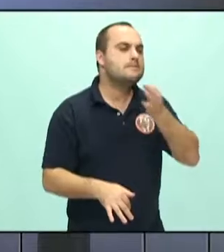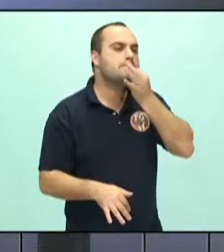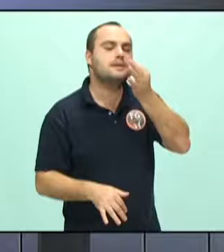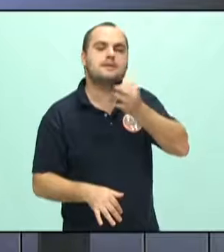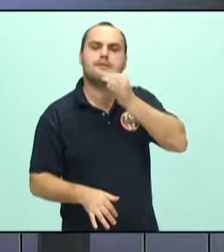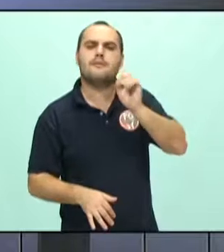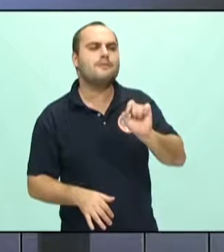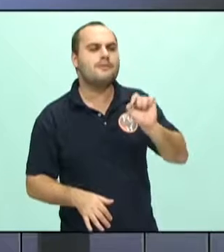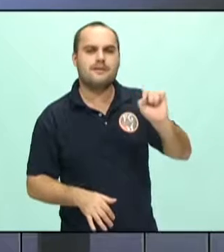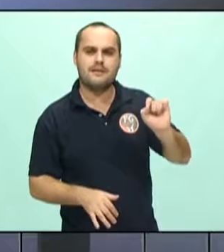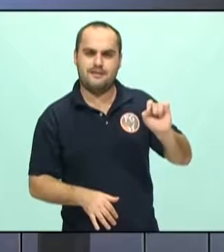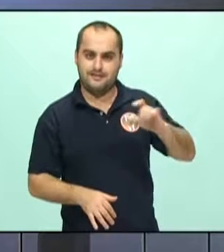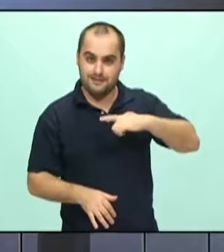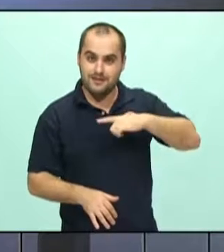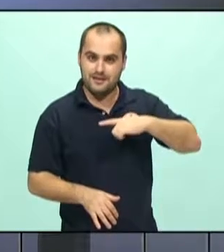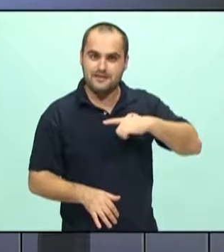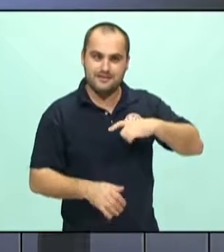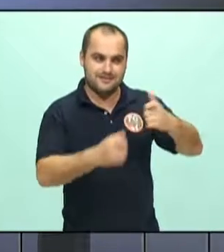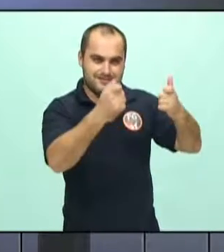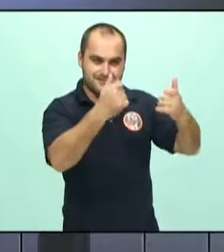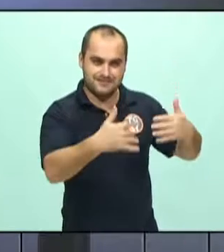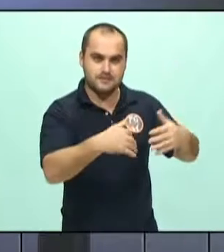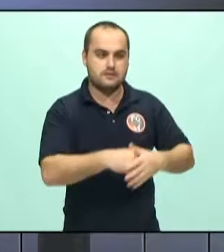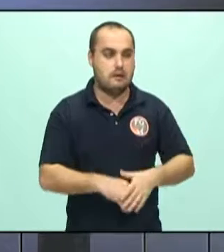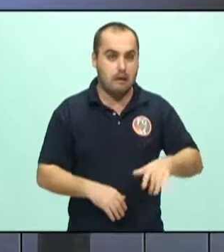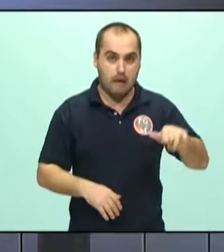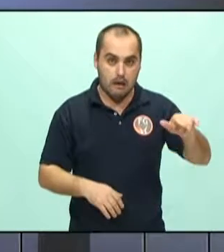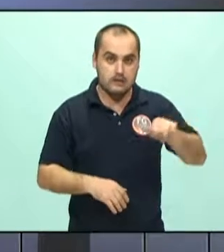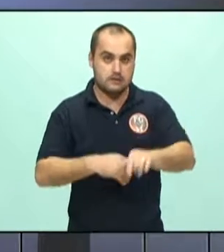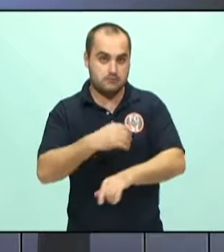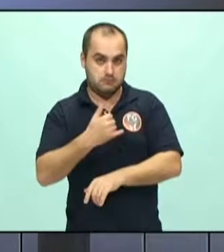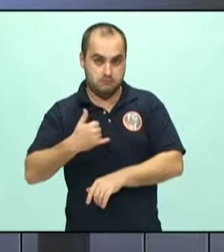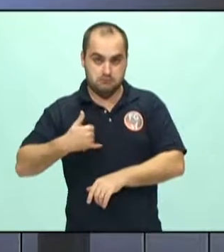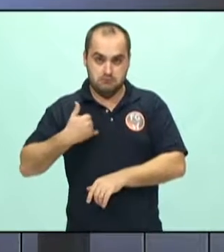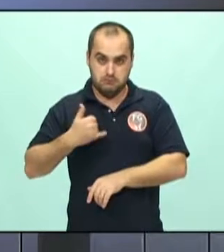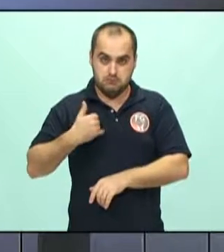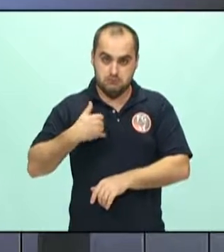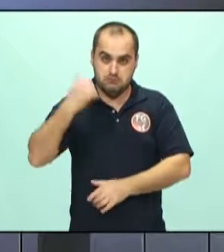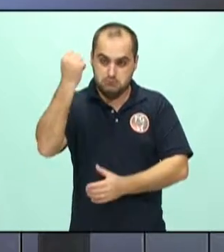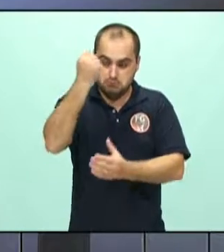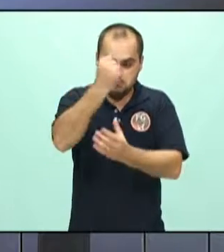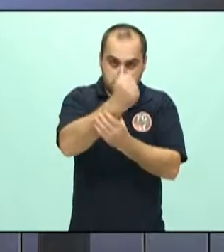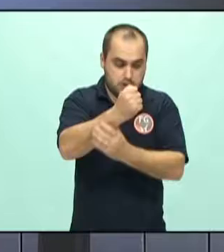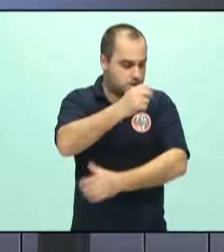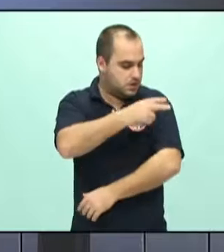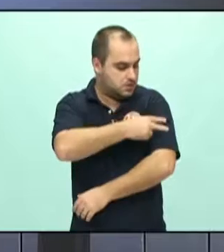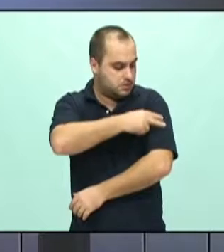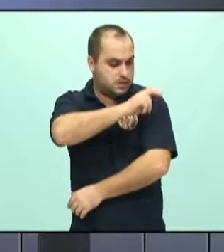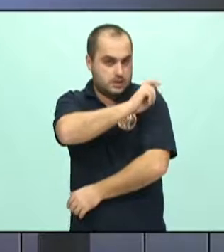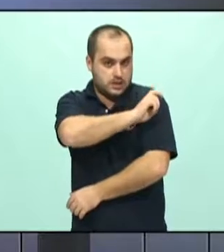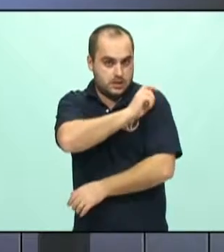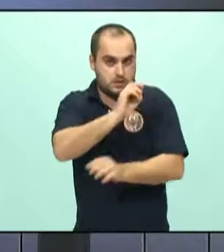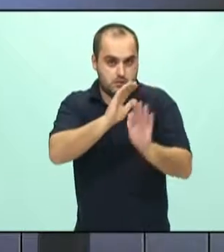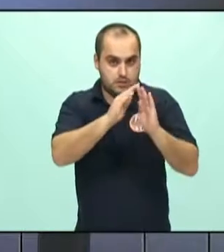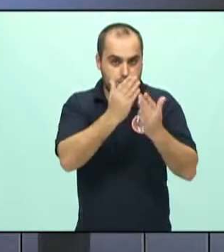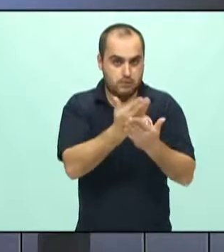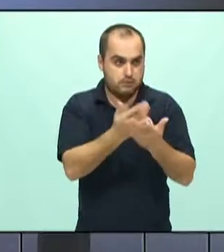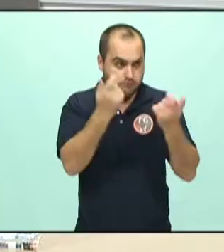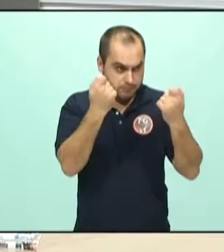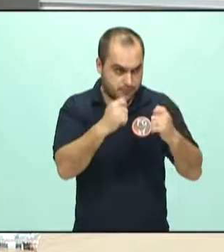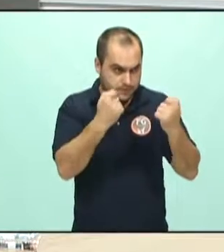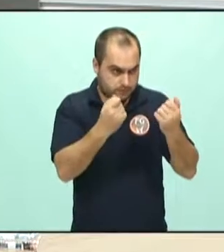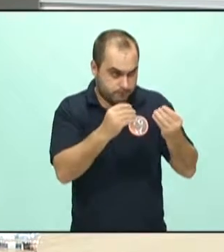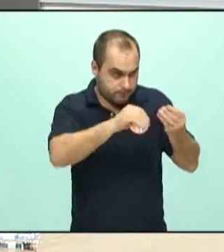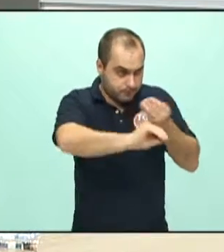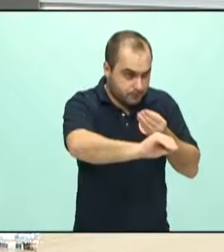esse essa é a faixa etária em que a mensagem de sustentabilidade deve ser inserida para ser multiplicada